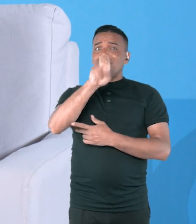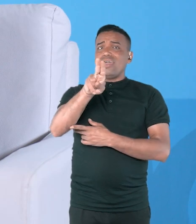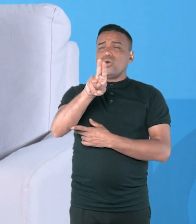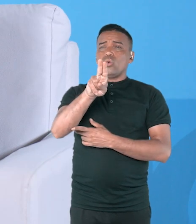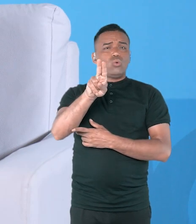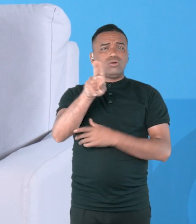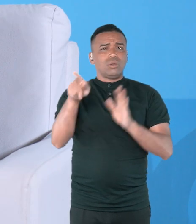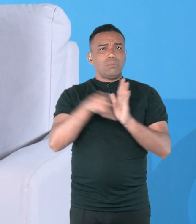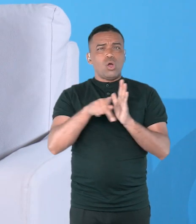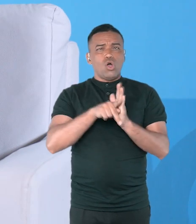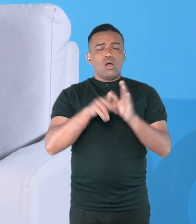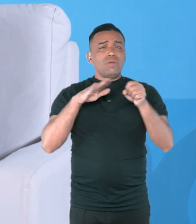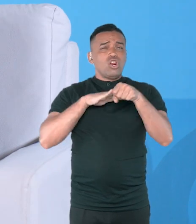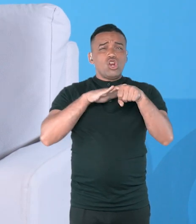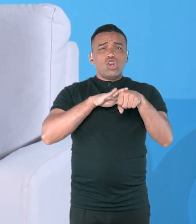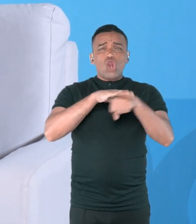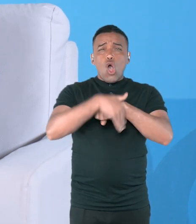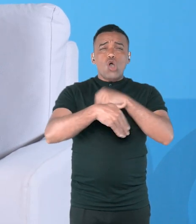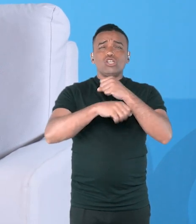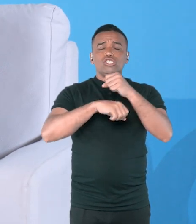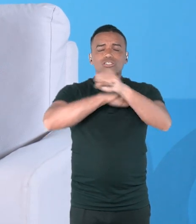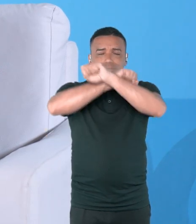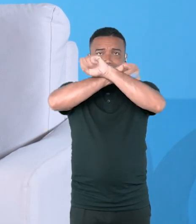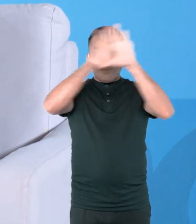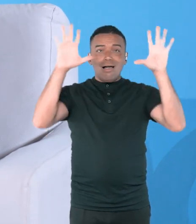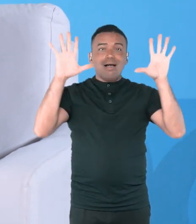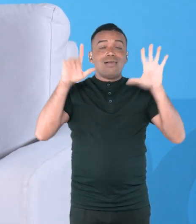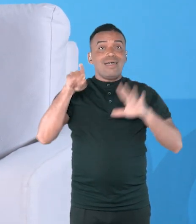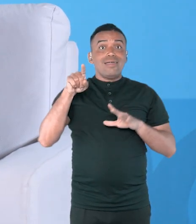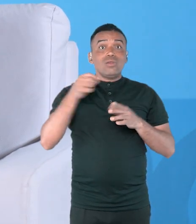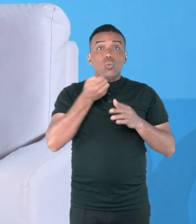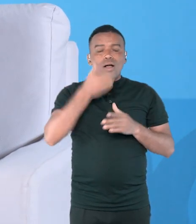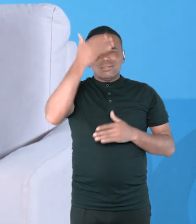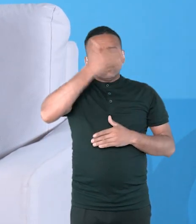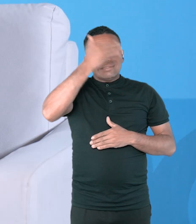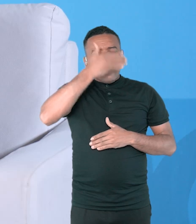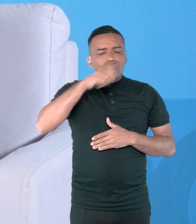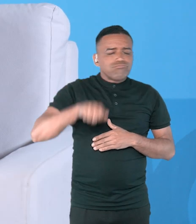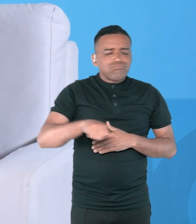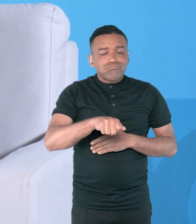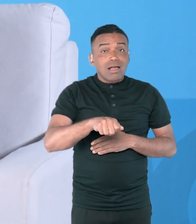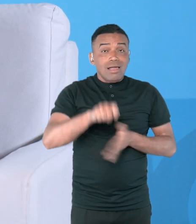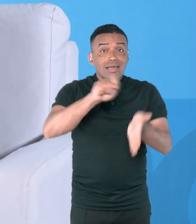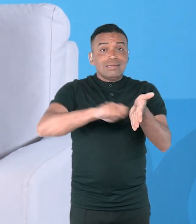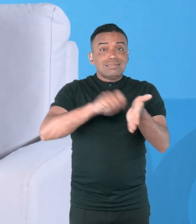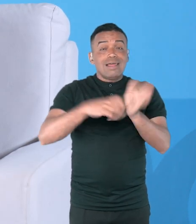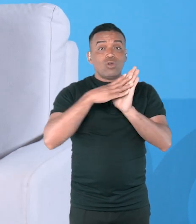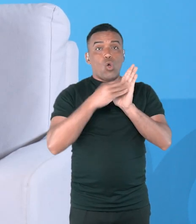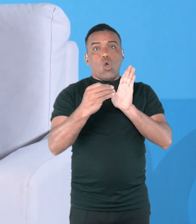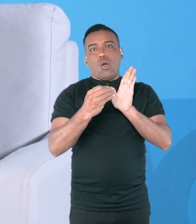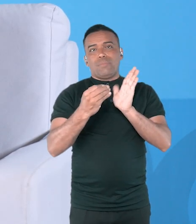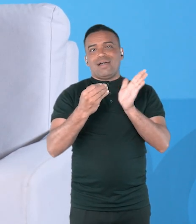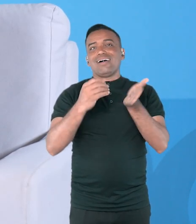na brecha de luz das noites claras, e ele quase cego, ele escreve essa